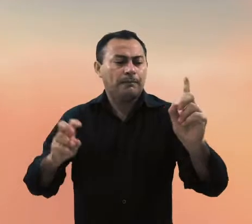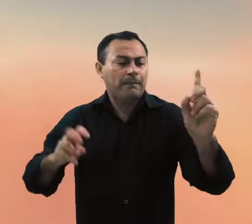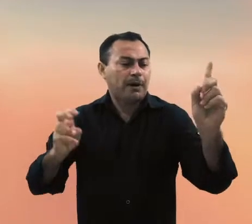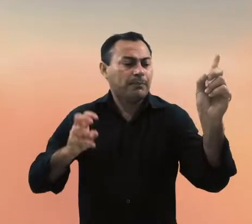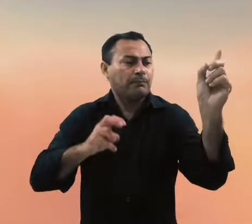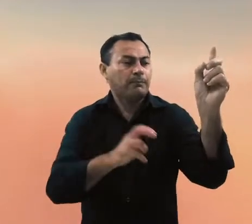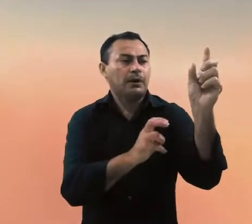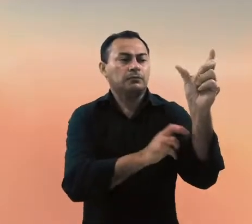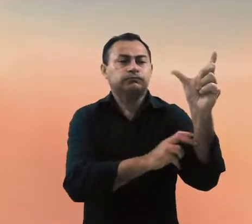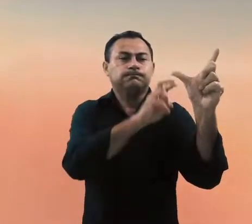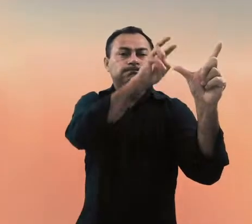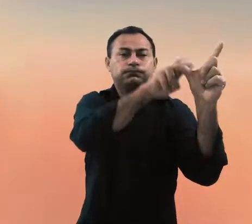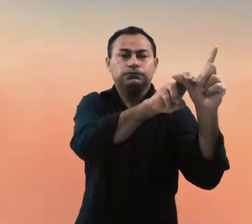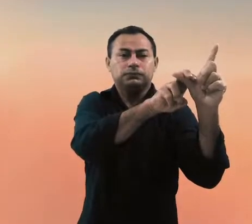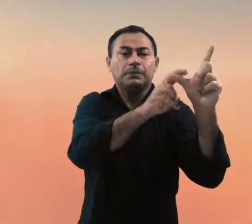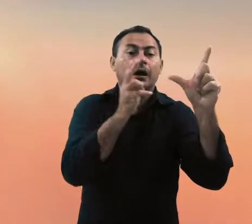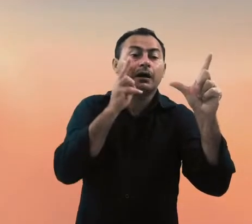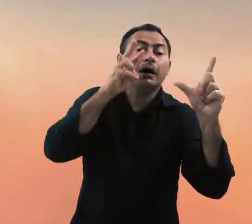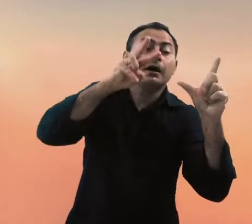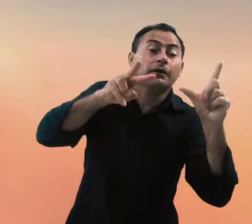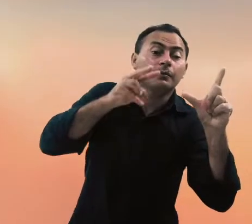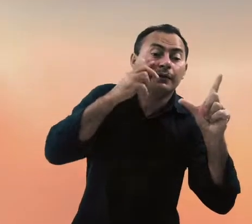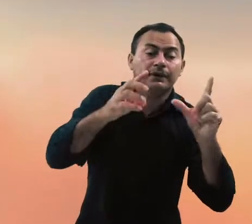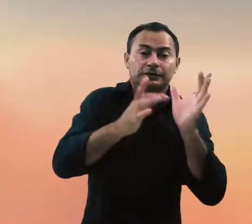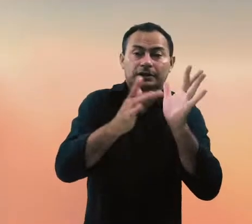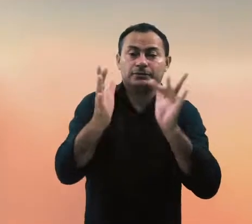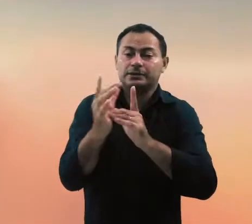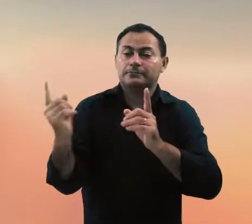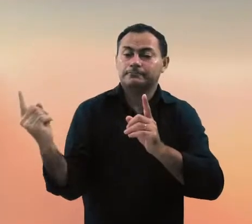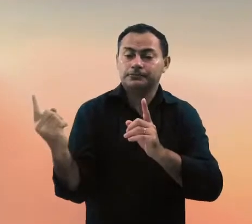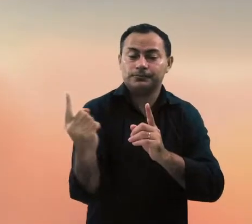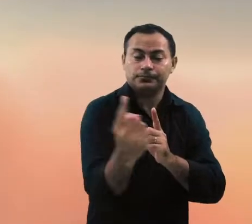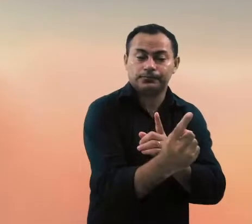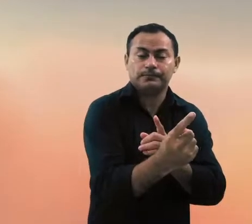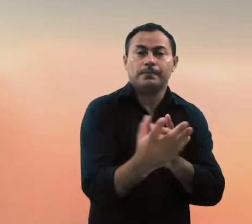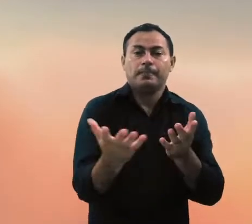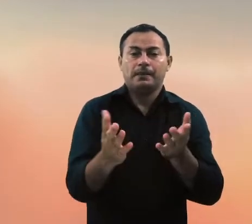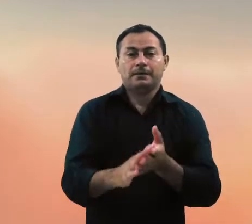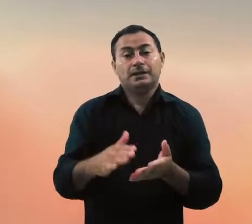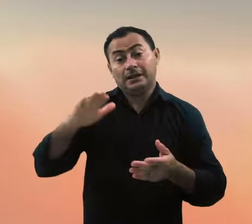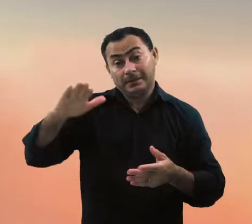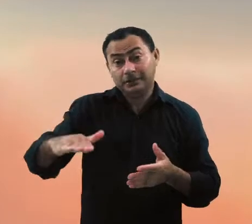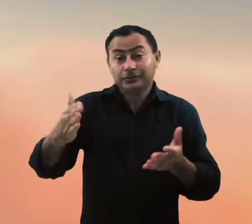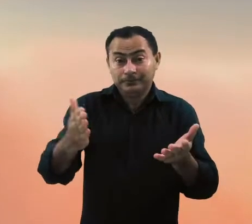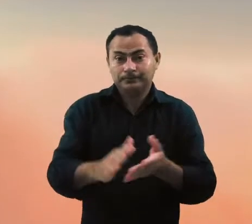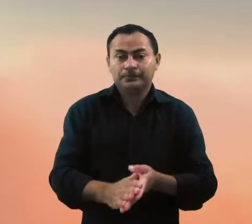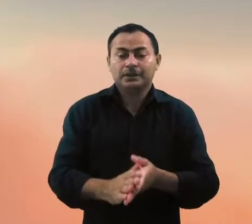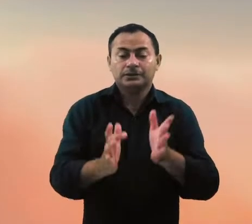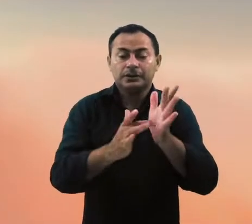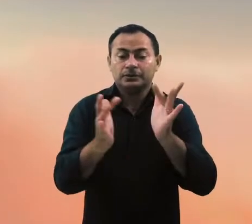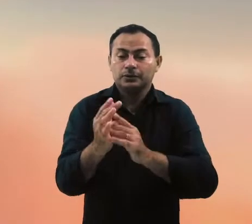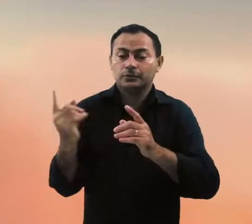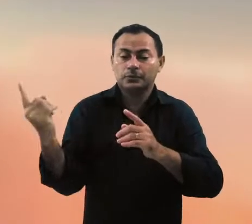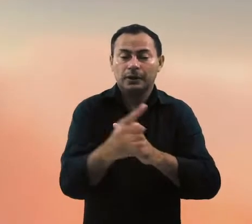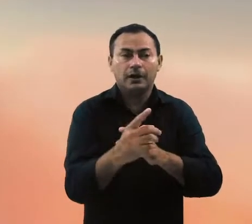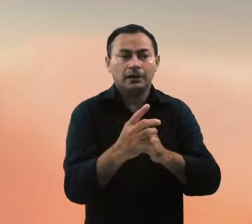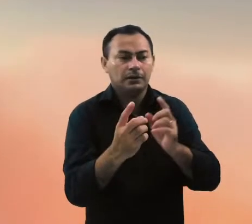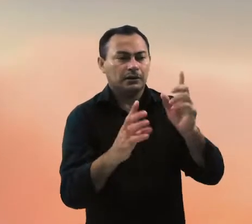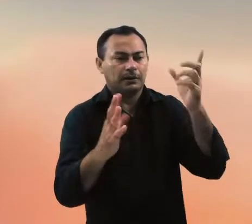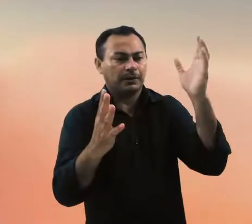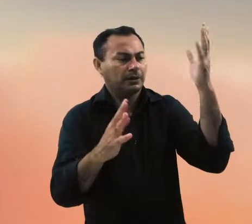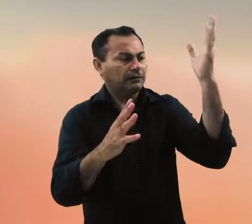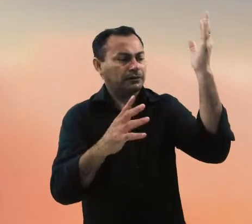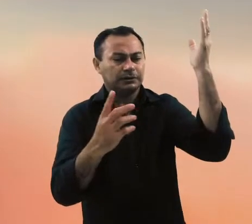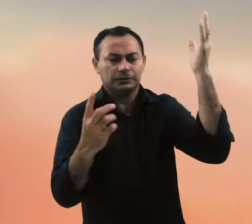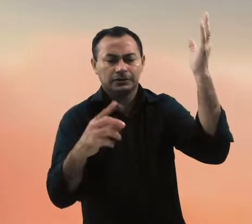correu adiante e subiu numa Figueira brava para vê-lo pois Jesus ia passar por ali quando Jesus Chegou àquele